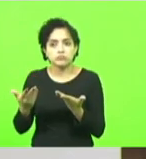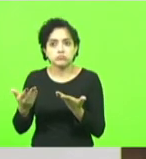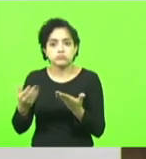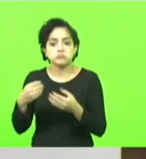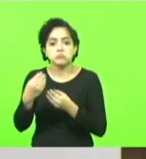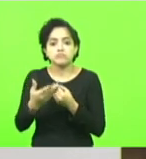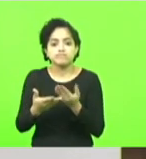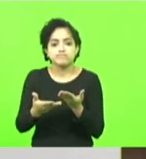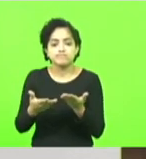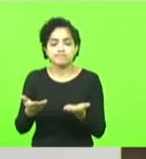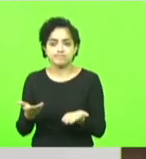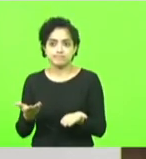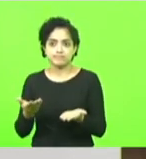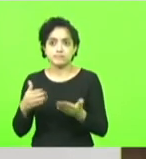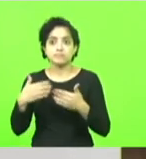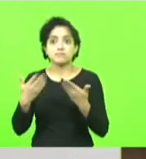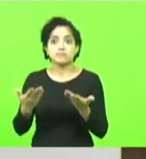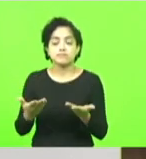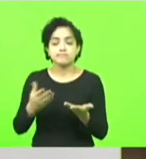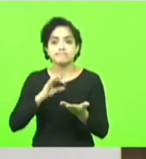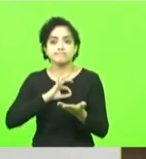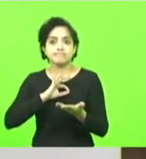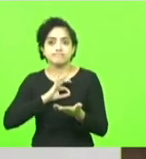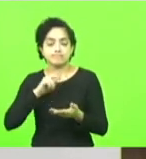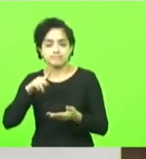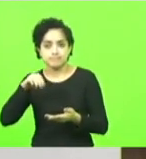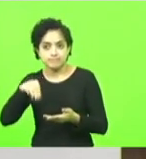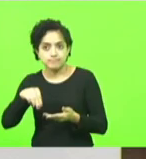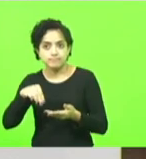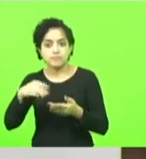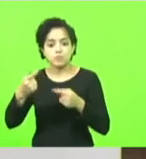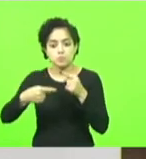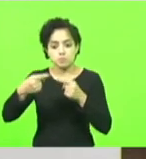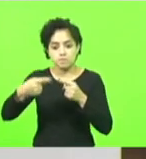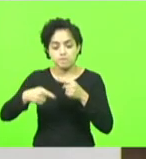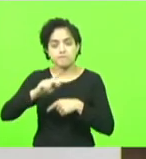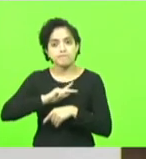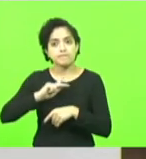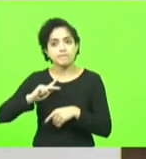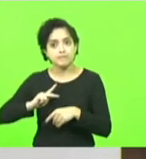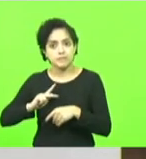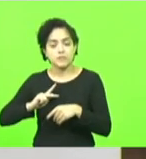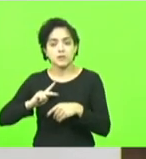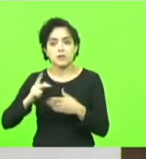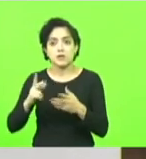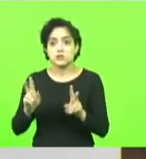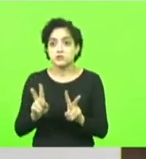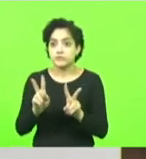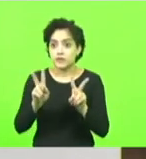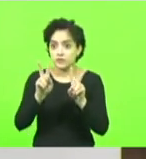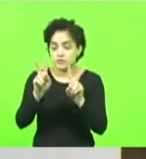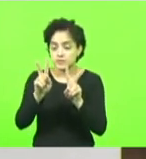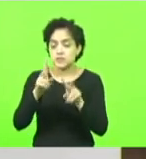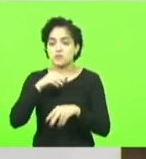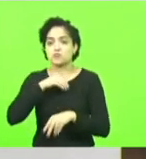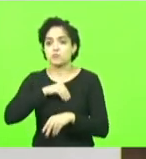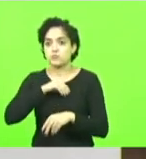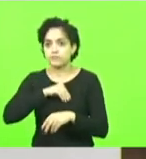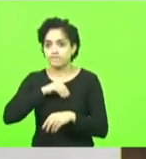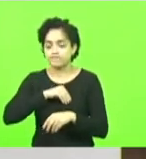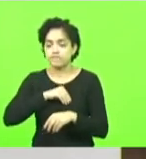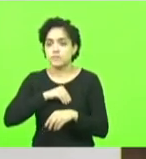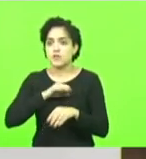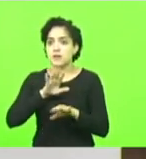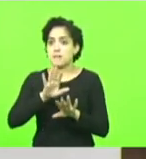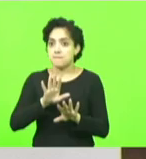Quando nós vamos ter a Polícia Militar como uma política pública, não só de valorização remuneratória, mas